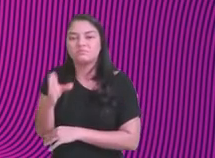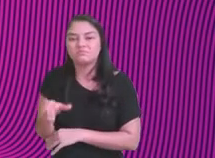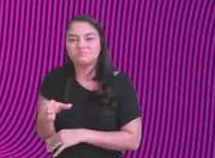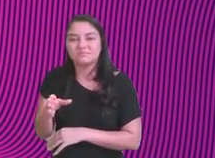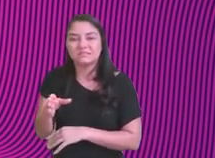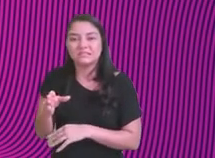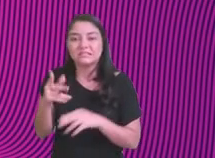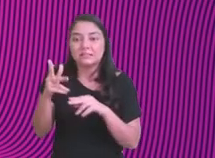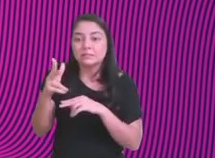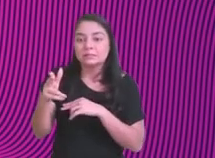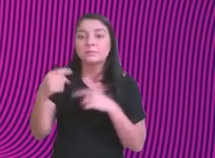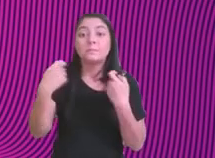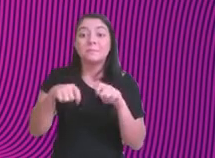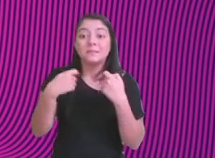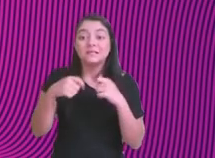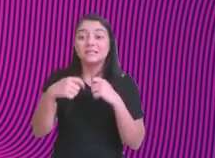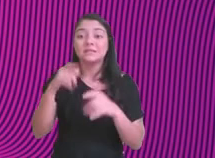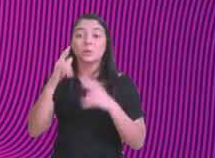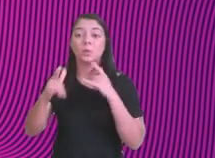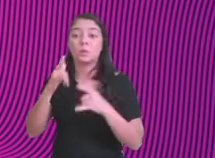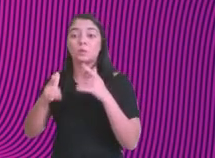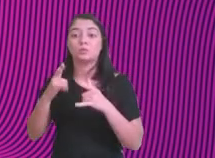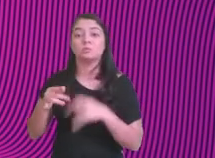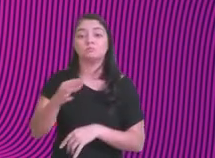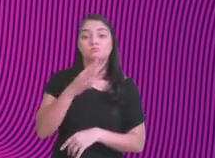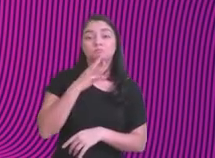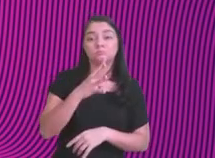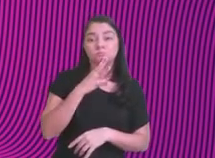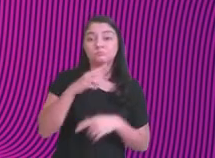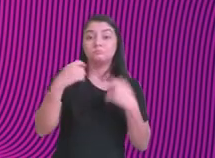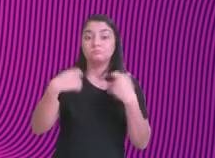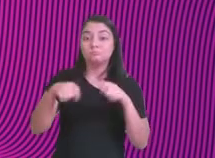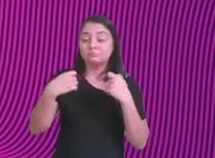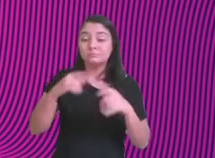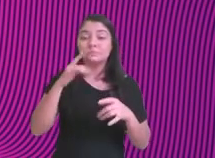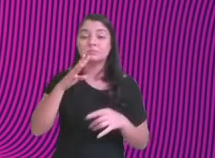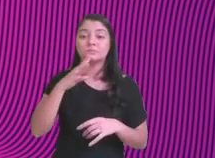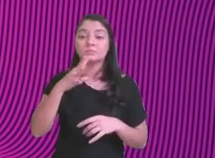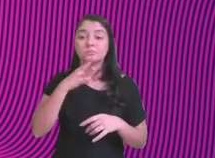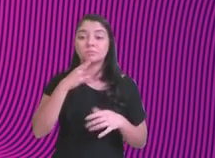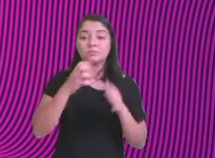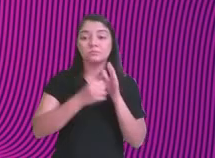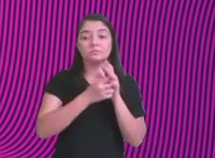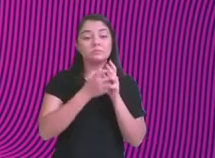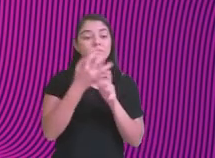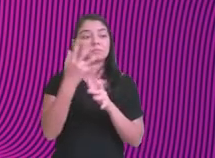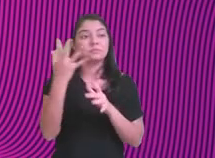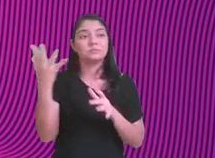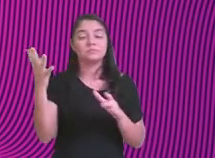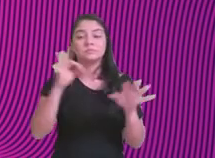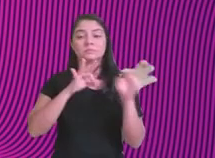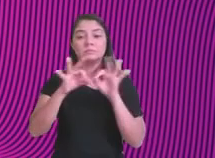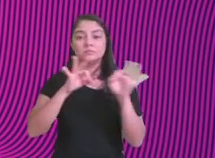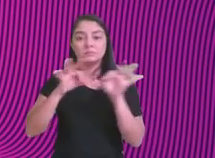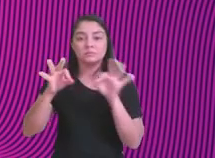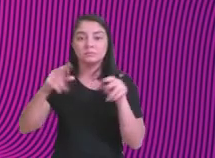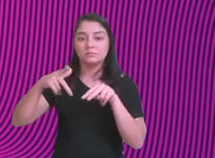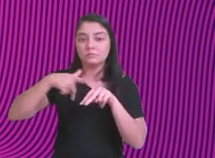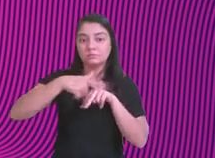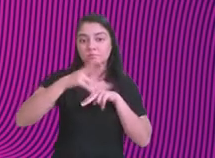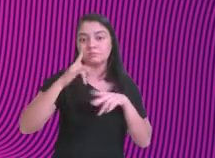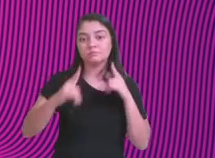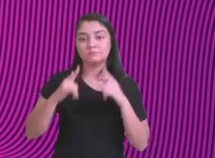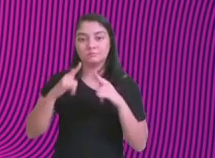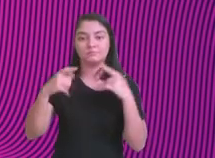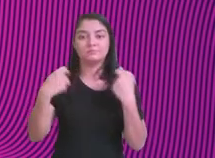conhecimentos robóticos, você precisa de conhecimentos laparoscópicos para executar a cirurgia robótica. Isso é importante. Você não